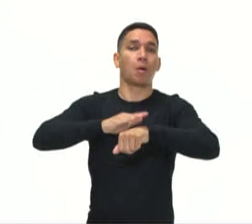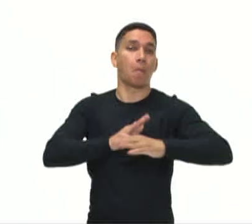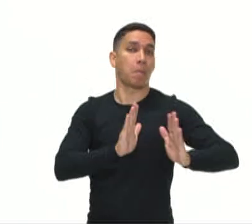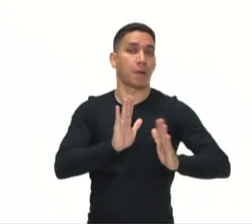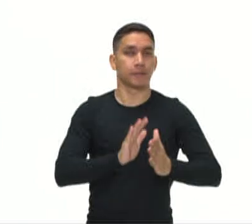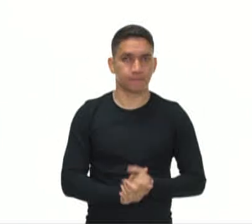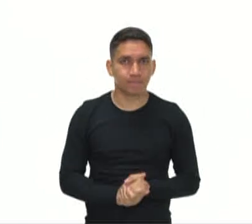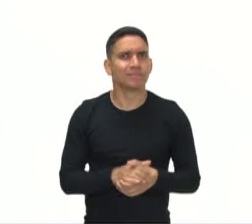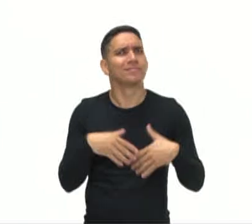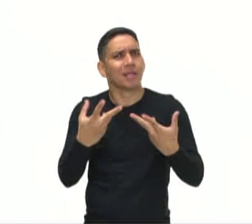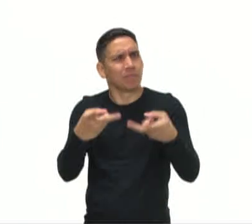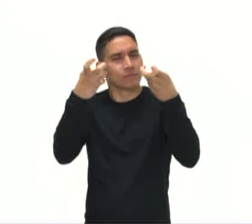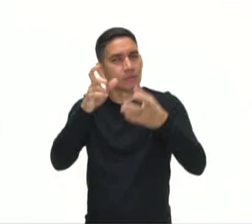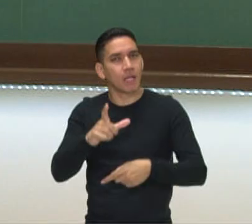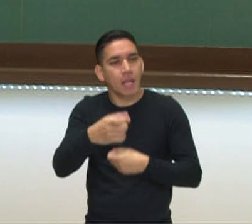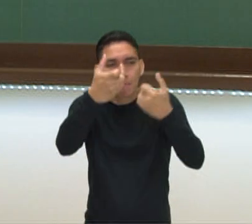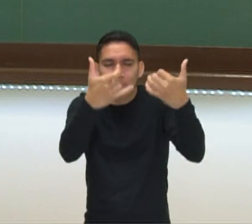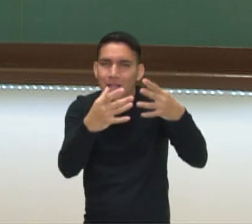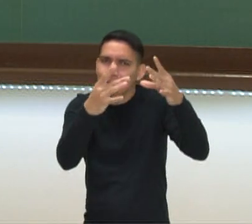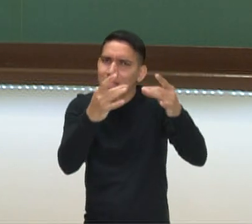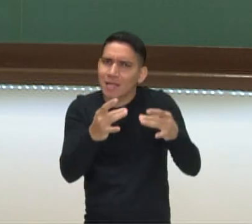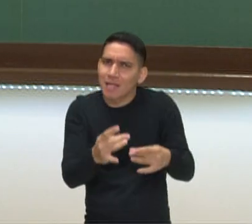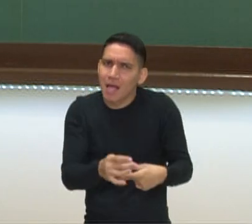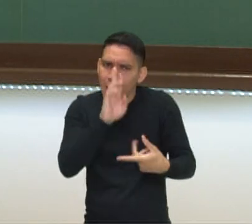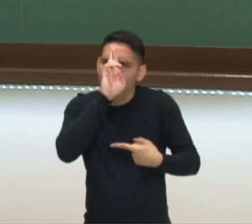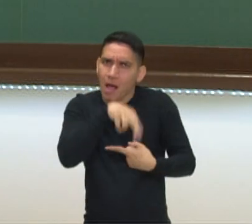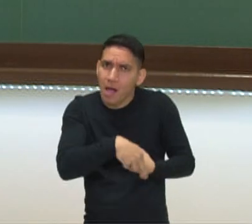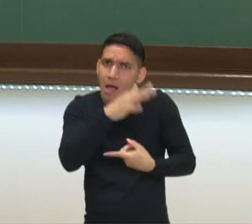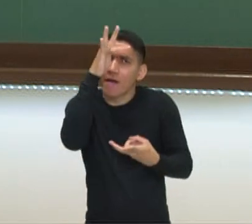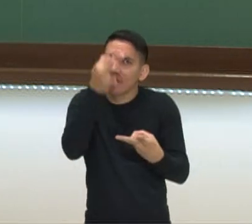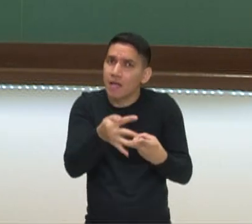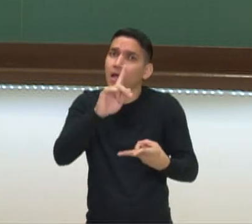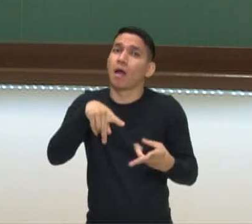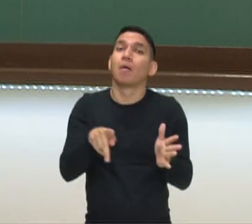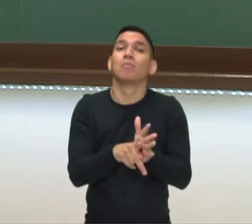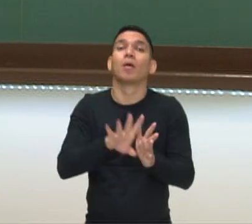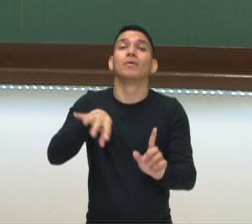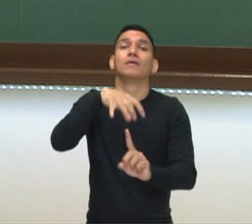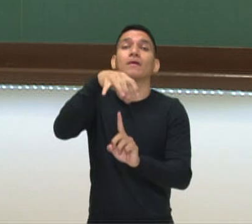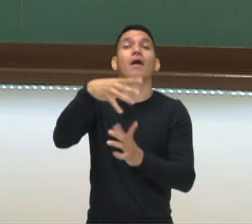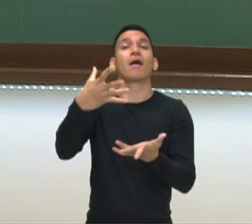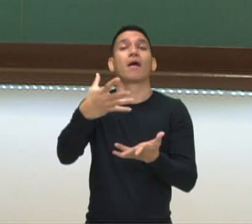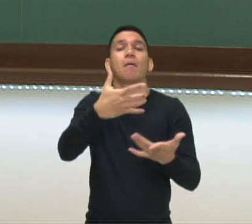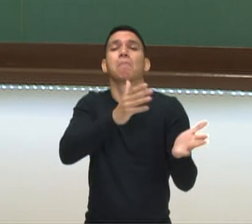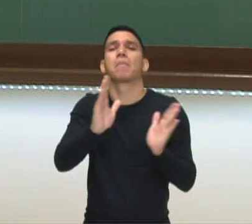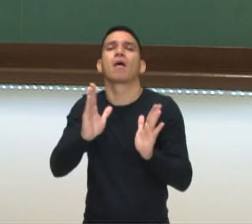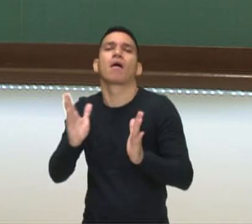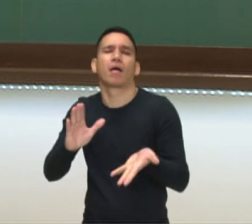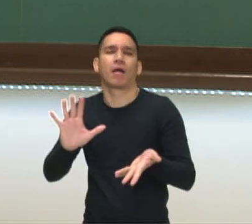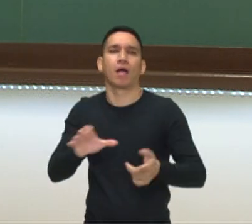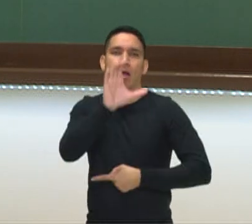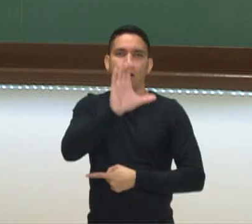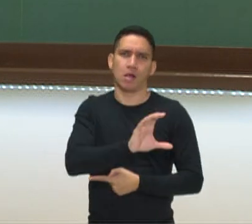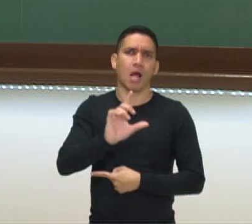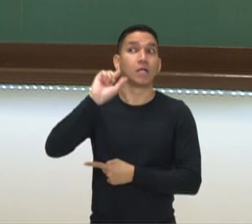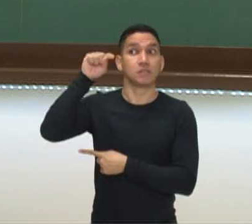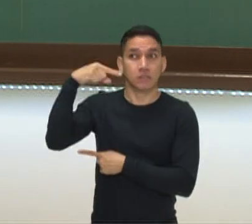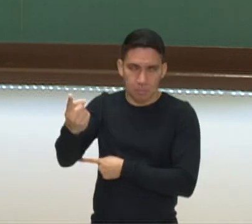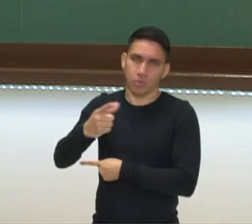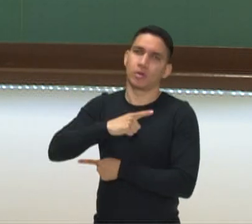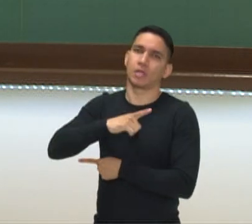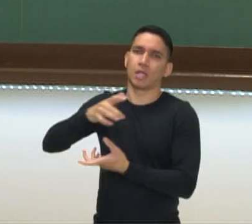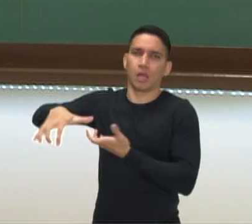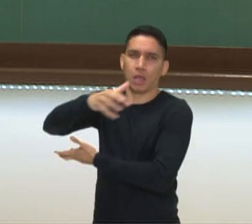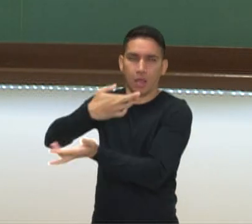justificá-lo pela razão e pela fé. Nós estamos falando aqui, né, de reinos católicos, enfim, depois, posteriormente, de reinos protestantes também. Mas